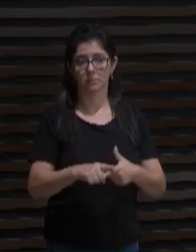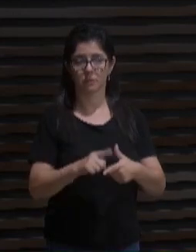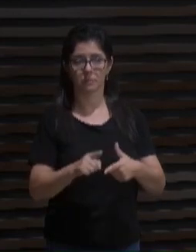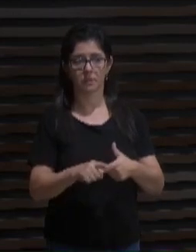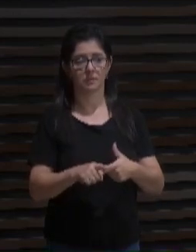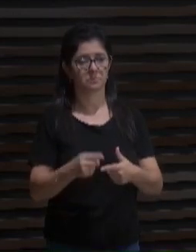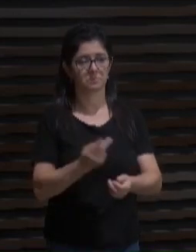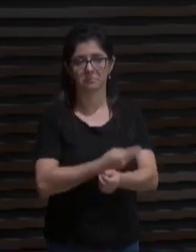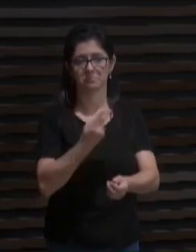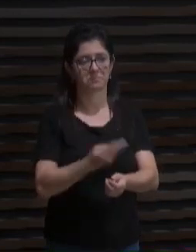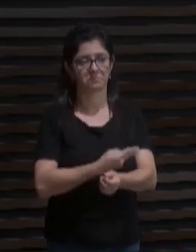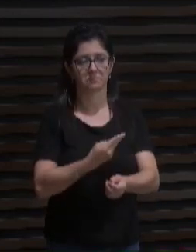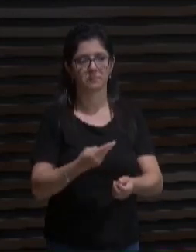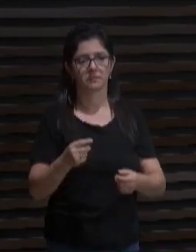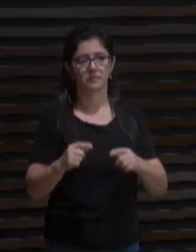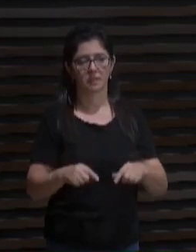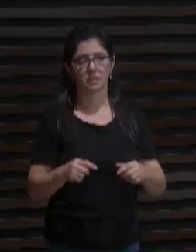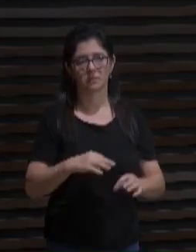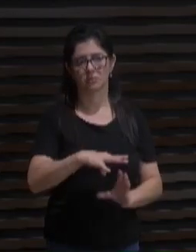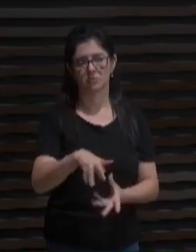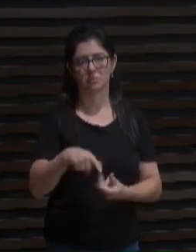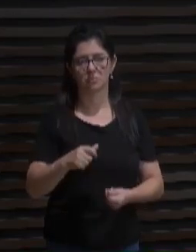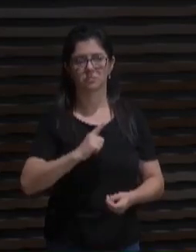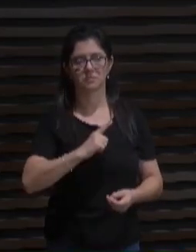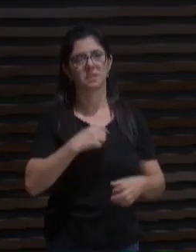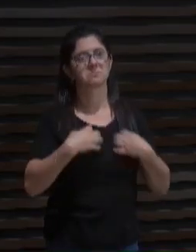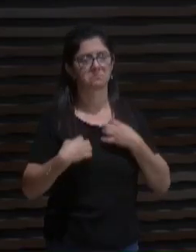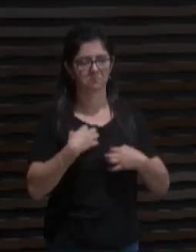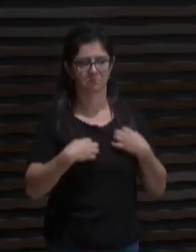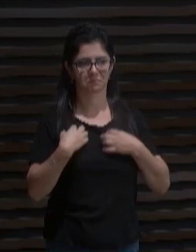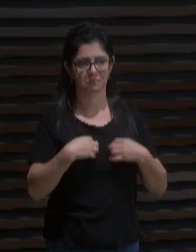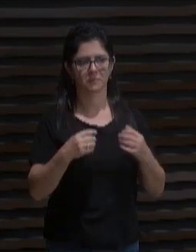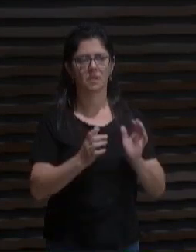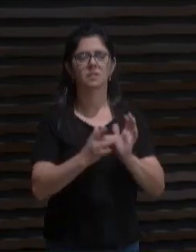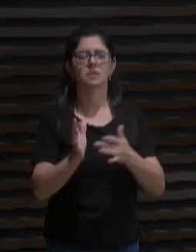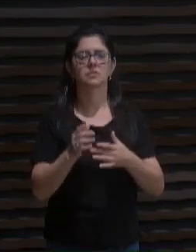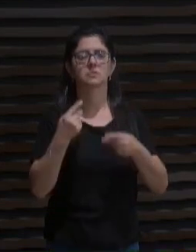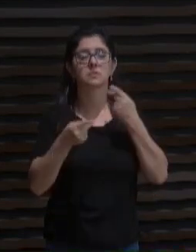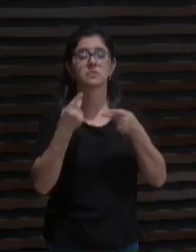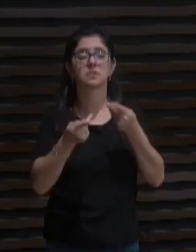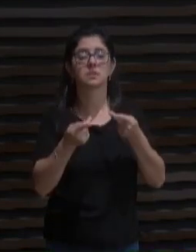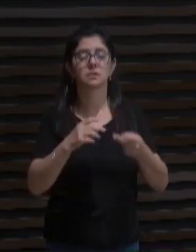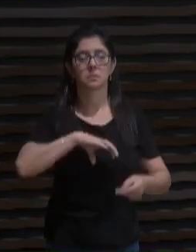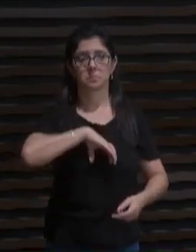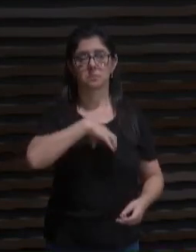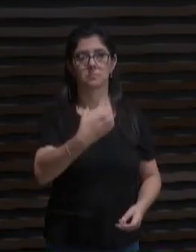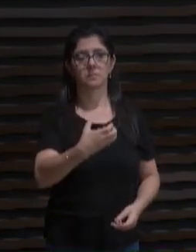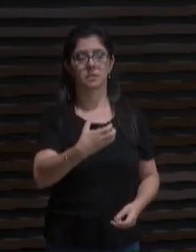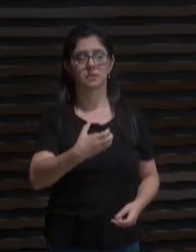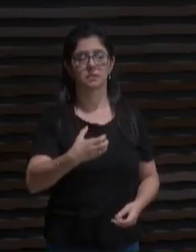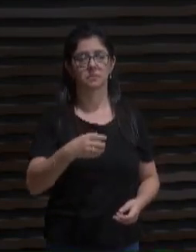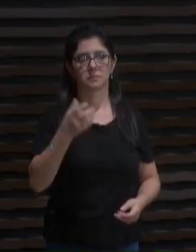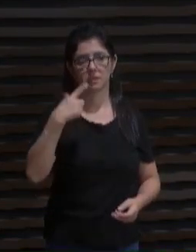no mundo tereis aflições. Mas sabe o que Jesus disse? Tende bom ânimo. Eu venci o